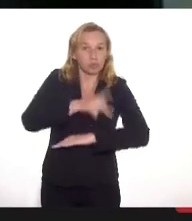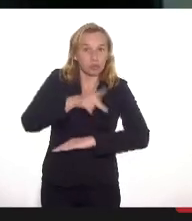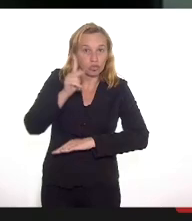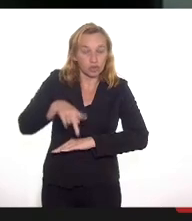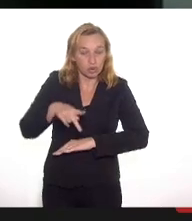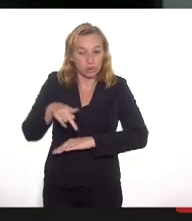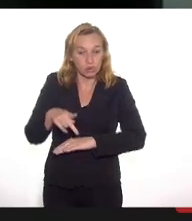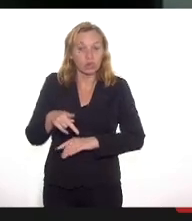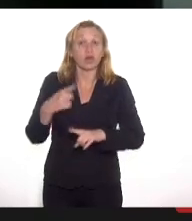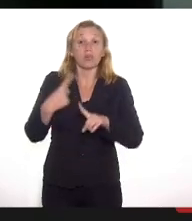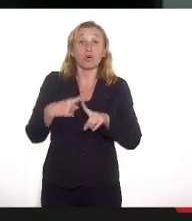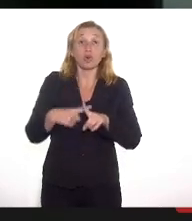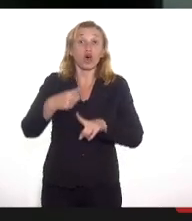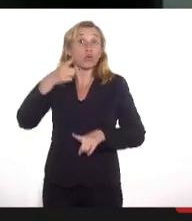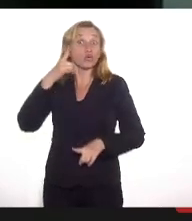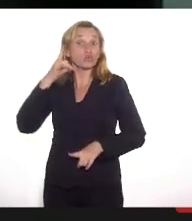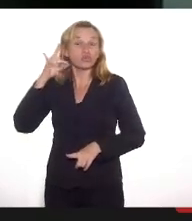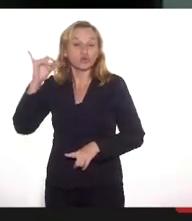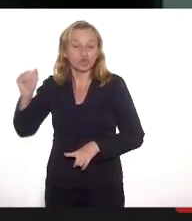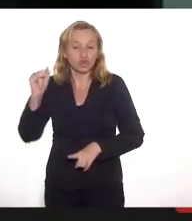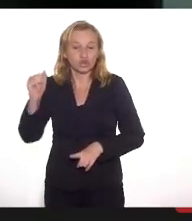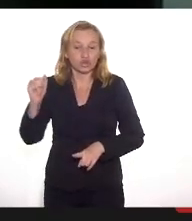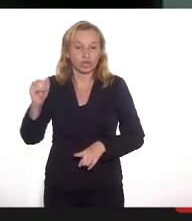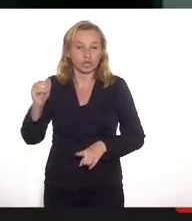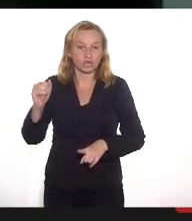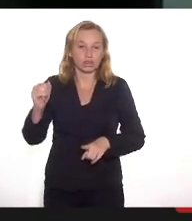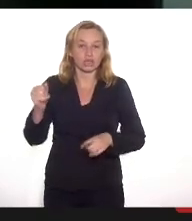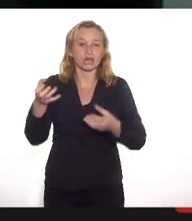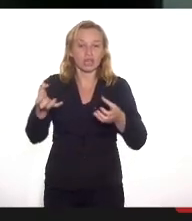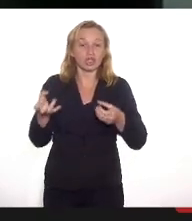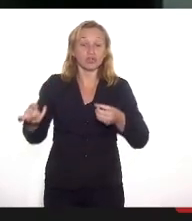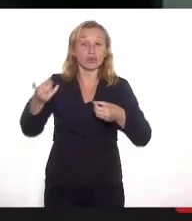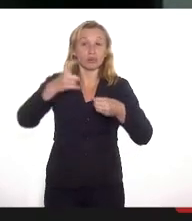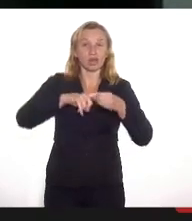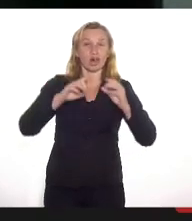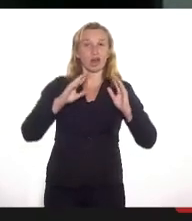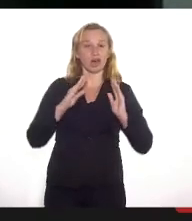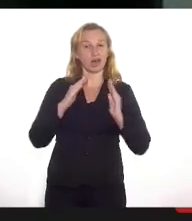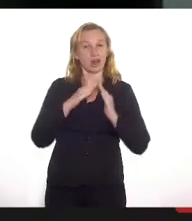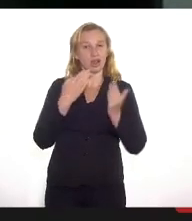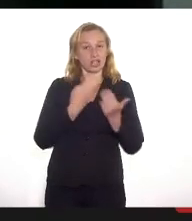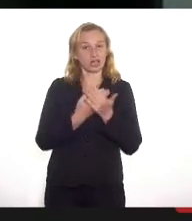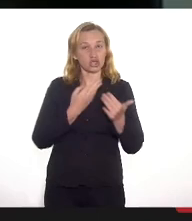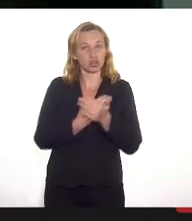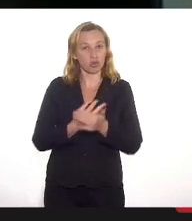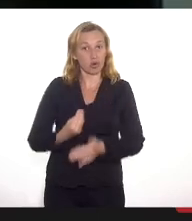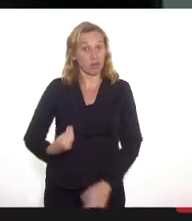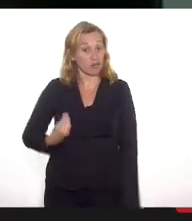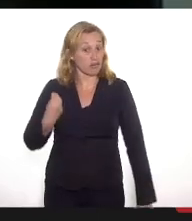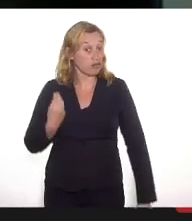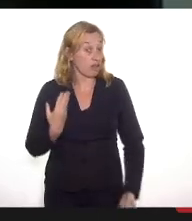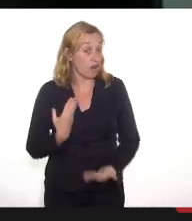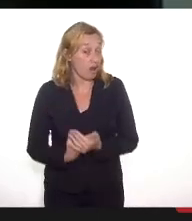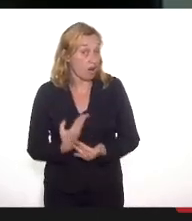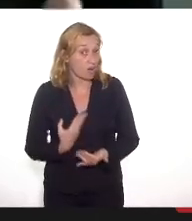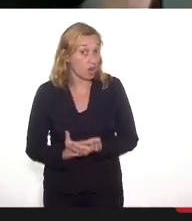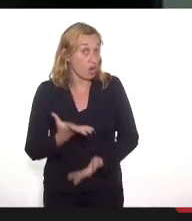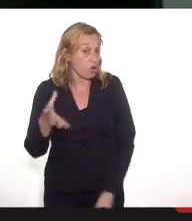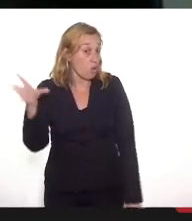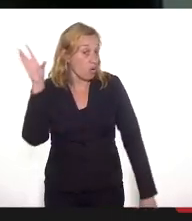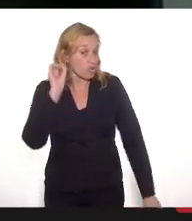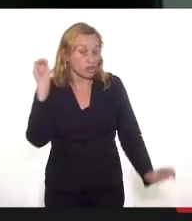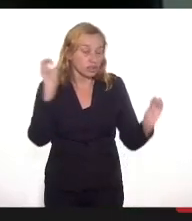é porque um belo dia alguém decidiu retomar as aulas né e provavelmente sem ouvir